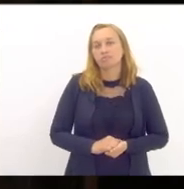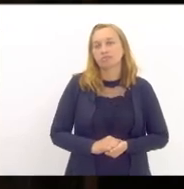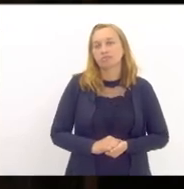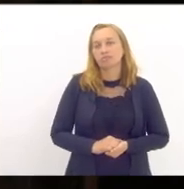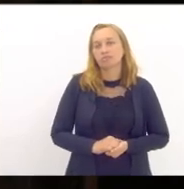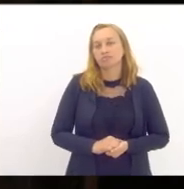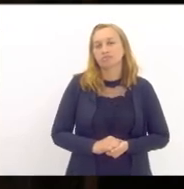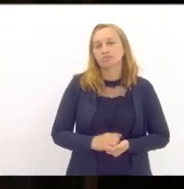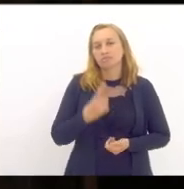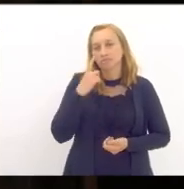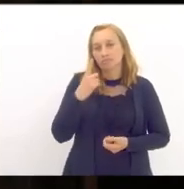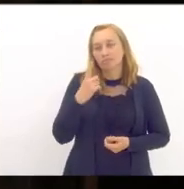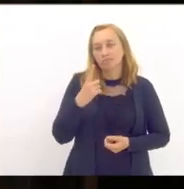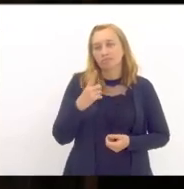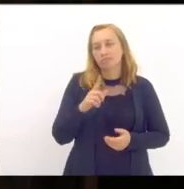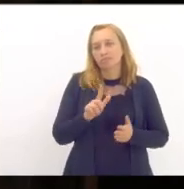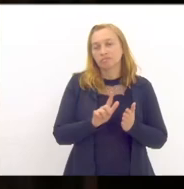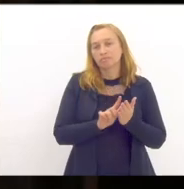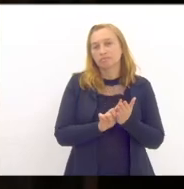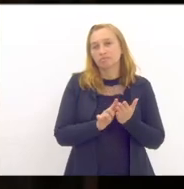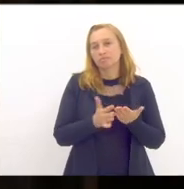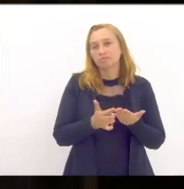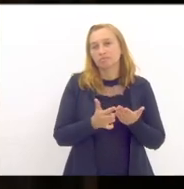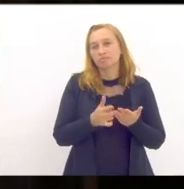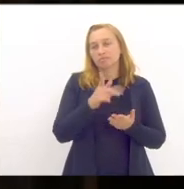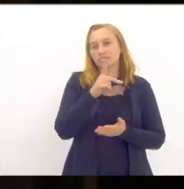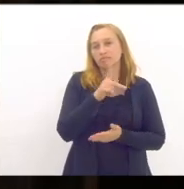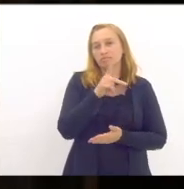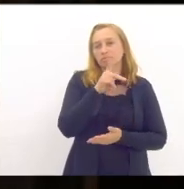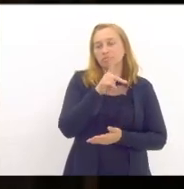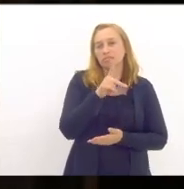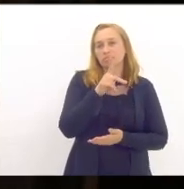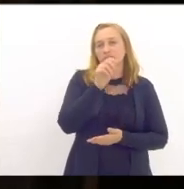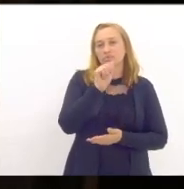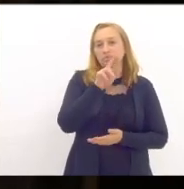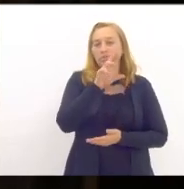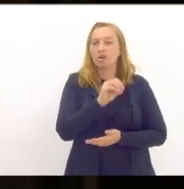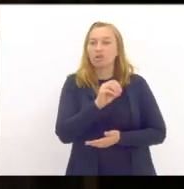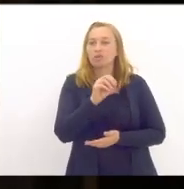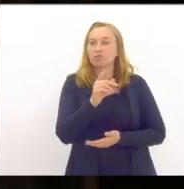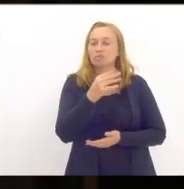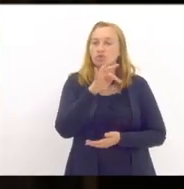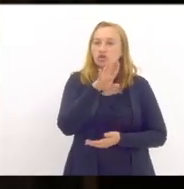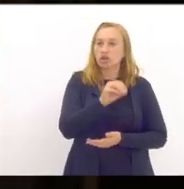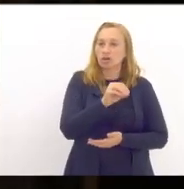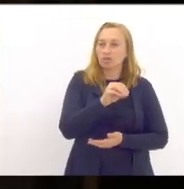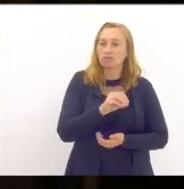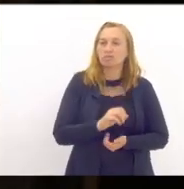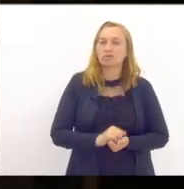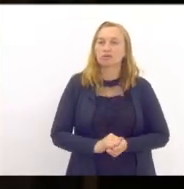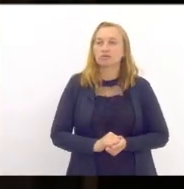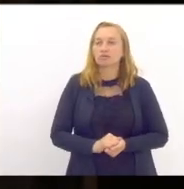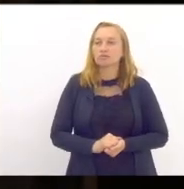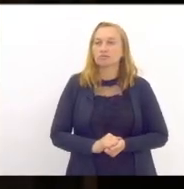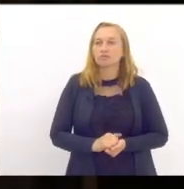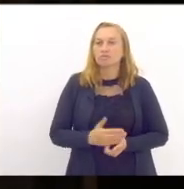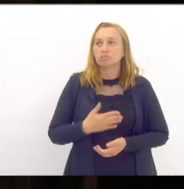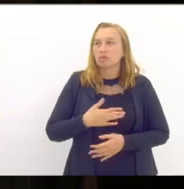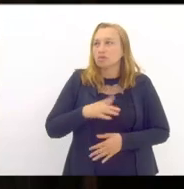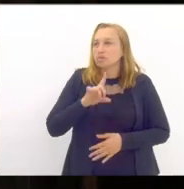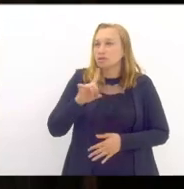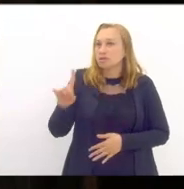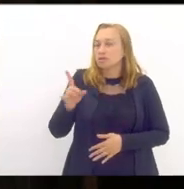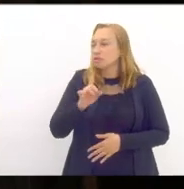Mas eu assisti o documentário do Paulo Gustavo, no Prime Video. Pelo amor de Deus,